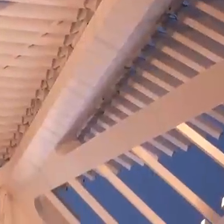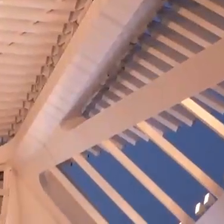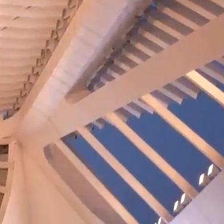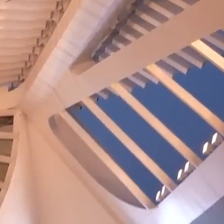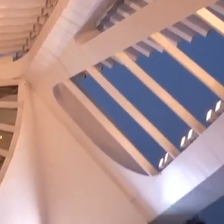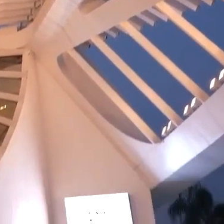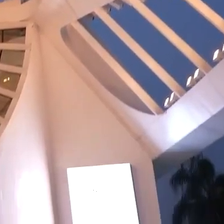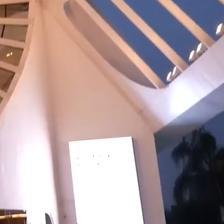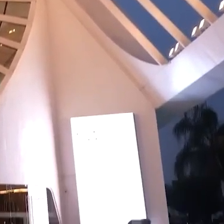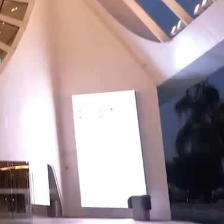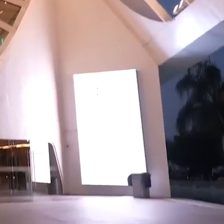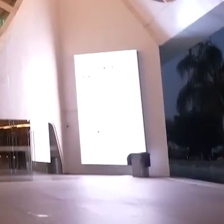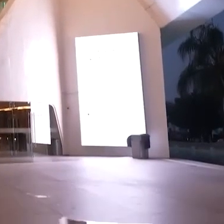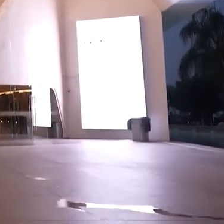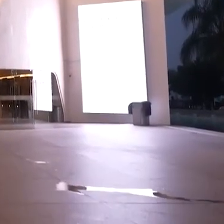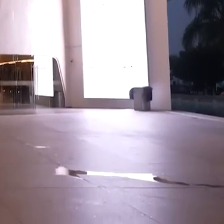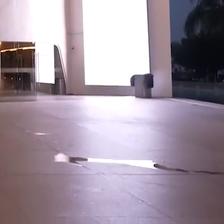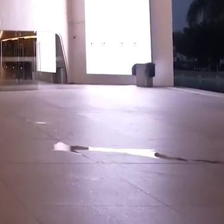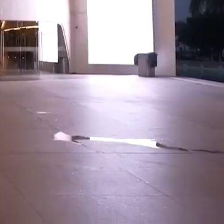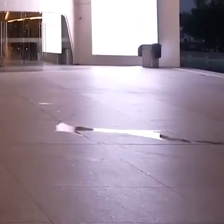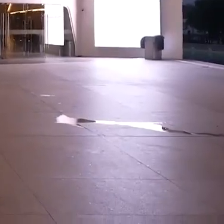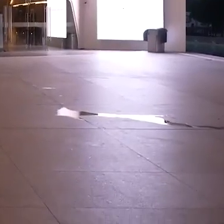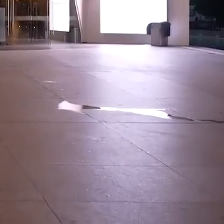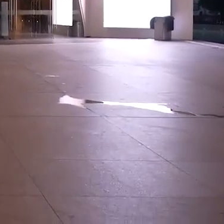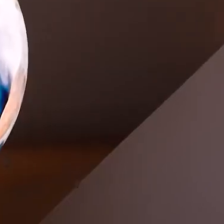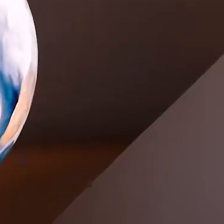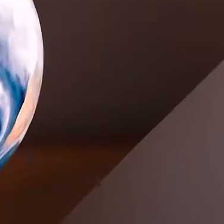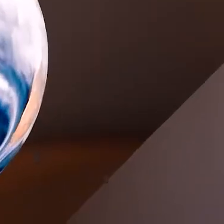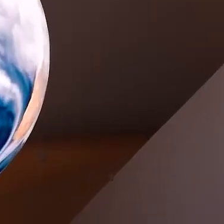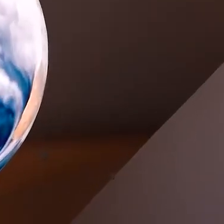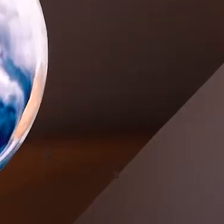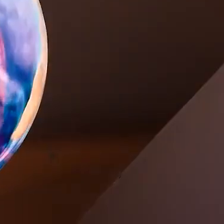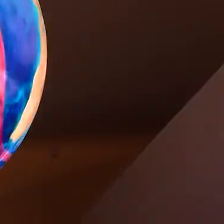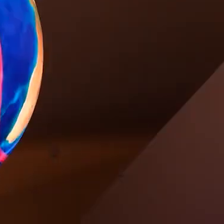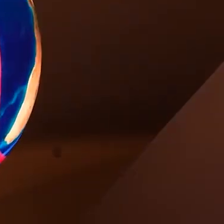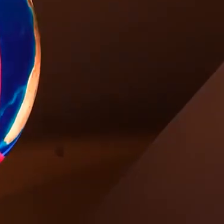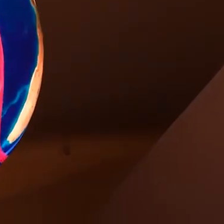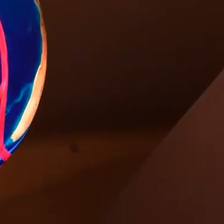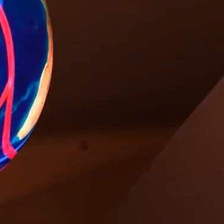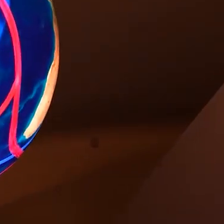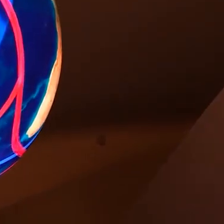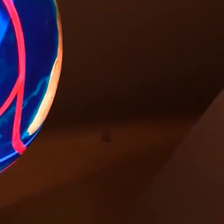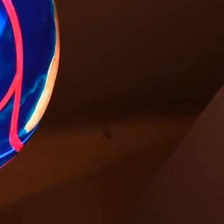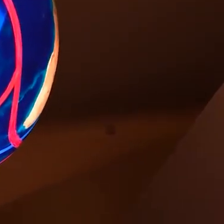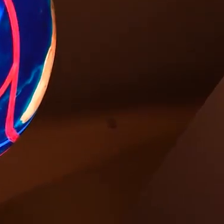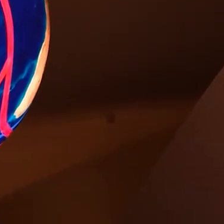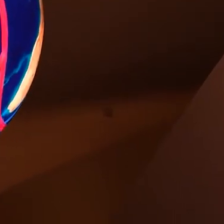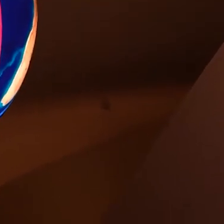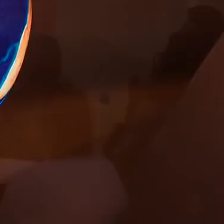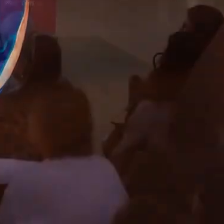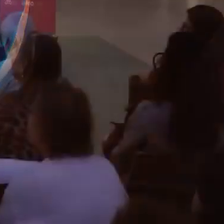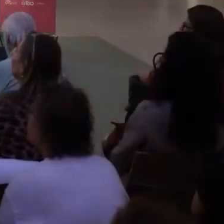com portas de vidro. No centro deste espaço foi montado o palco. Inúmeras cadeiras foram dispostas na frente, destinadas à